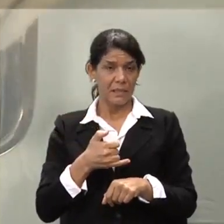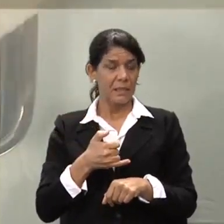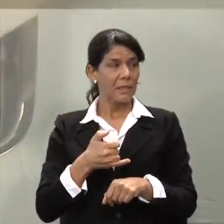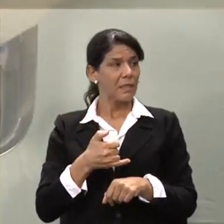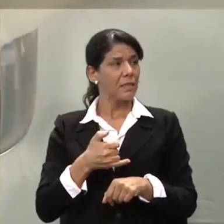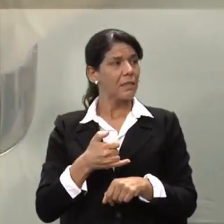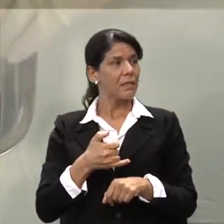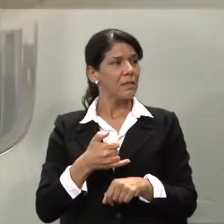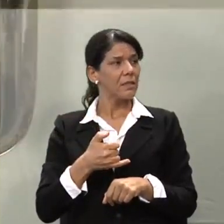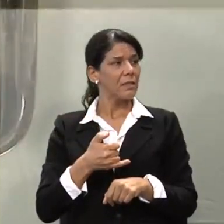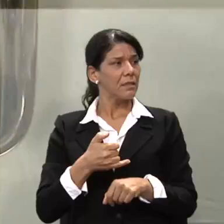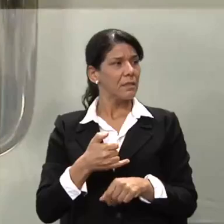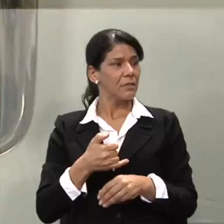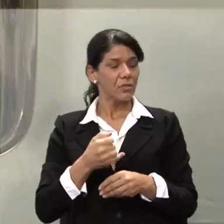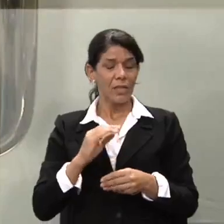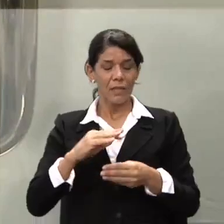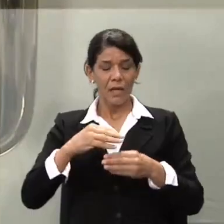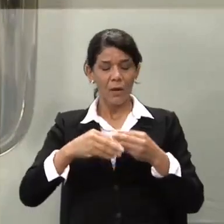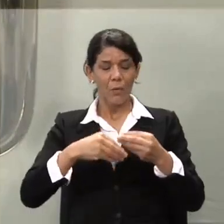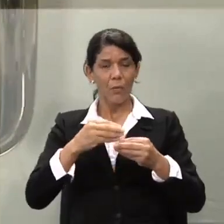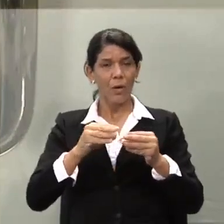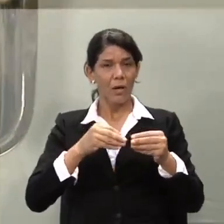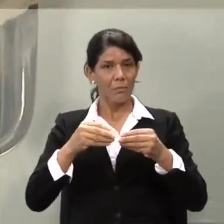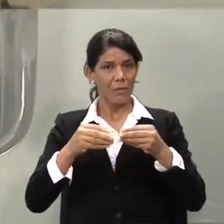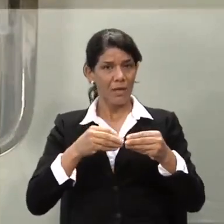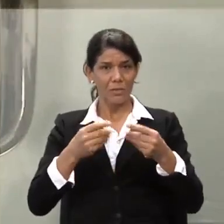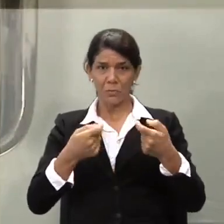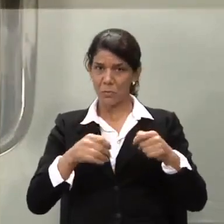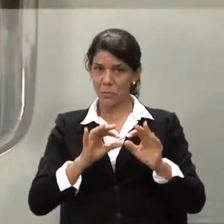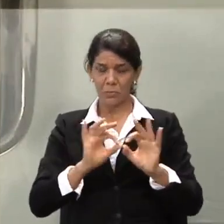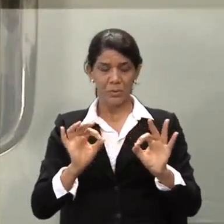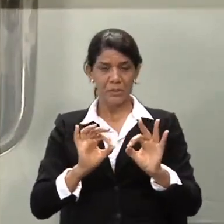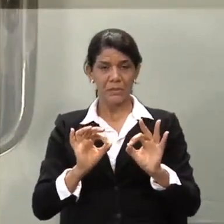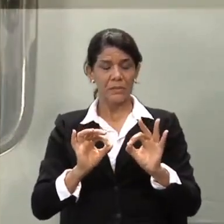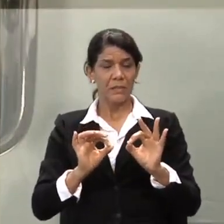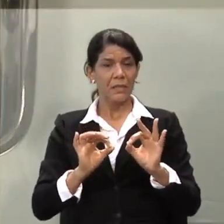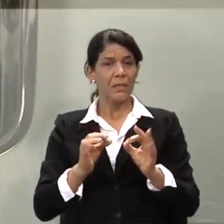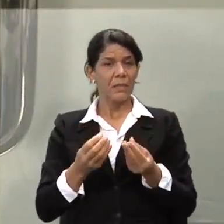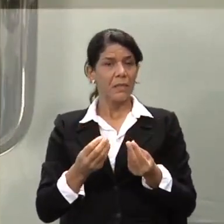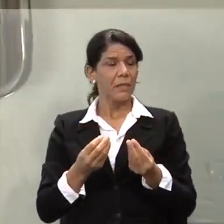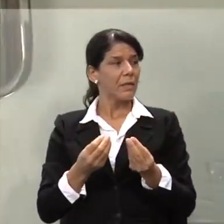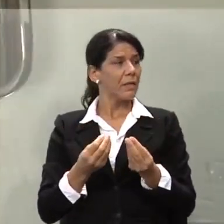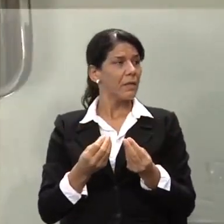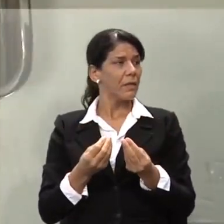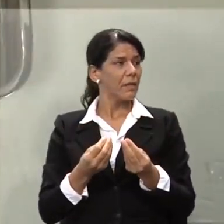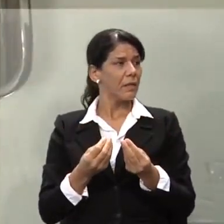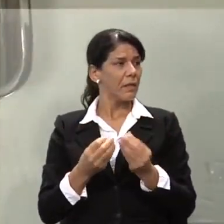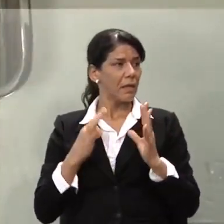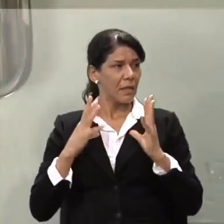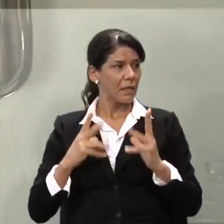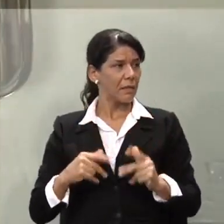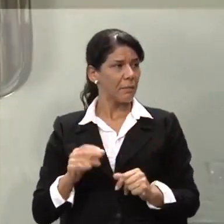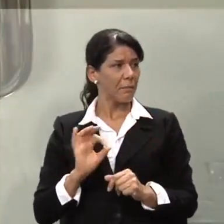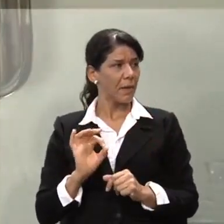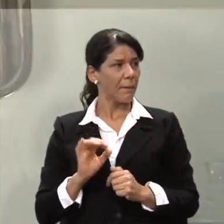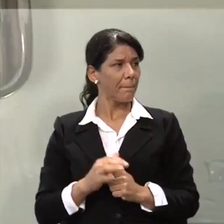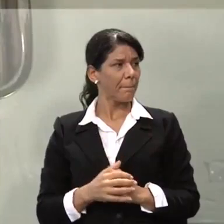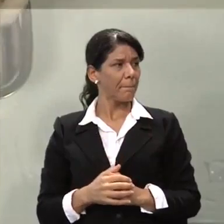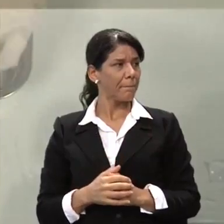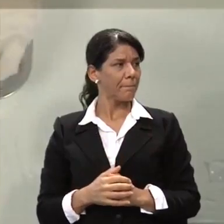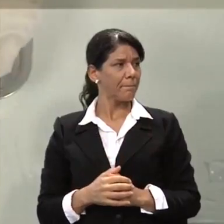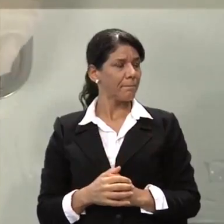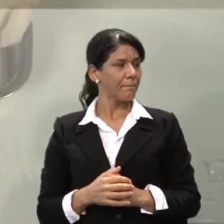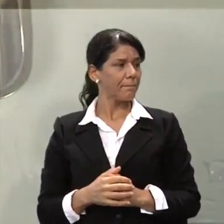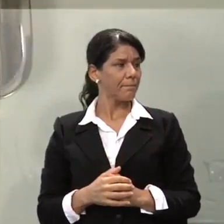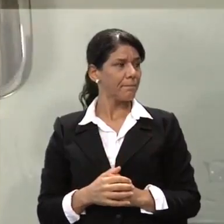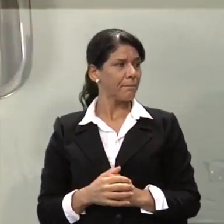volta da embalagem, portanto, não é necessário fazer nenhuma limpeza. Vamos